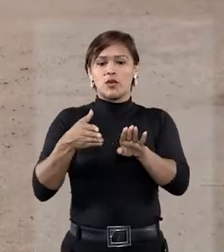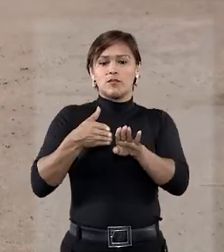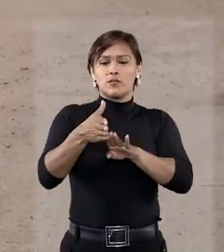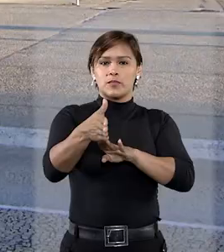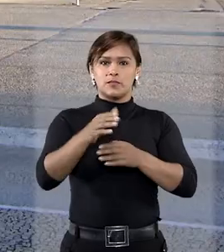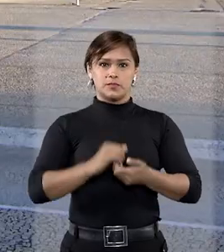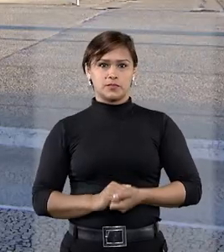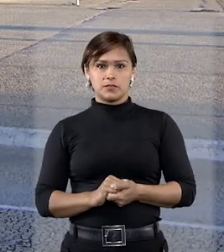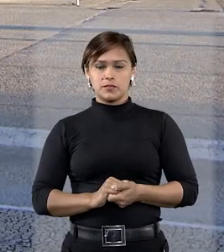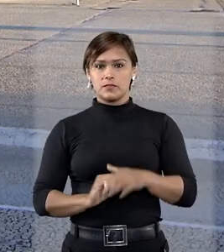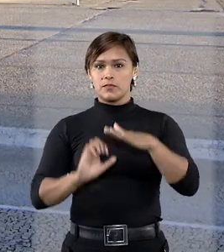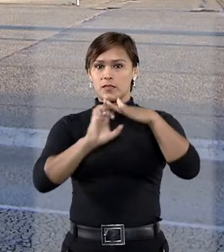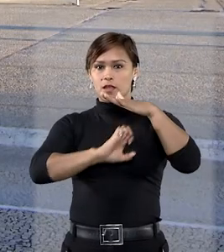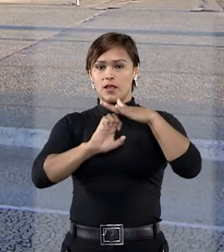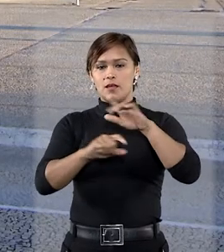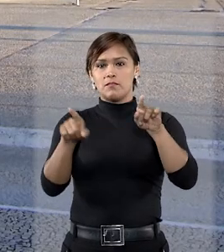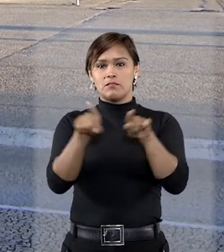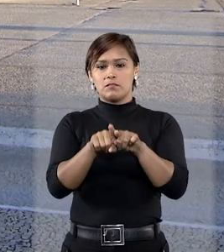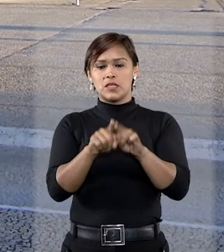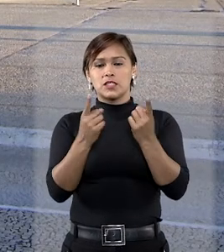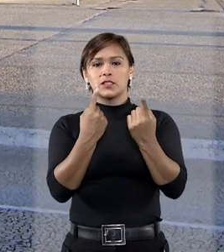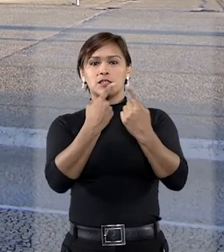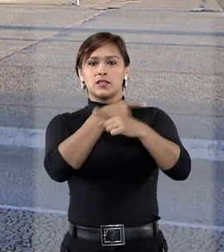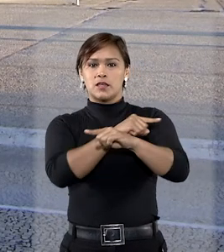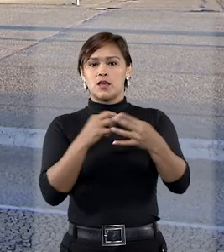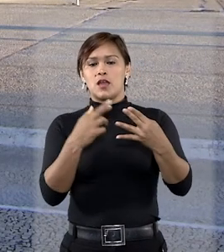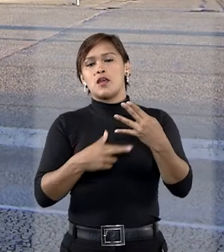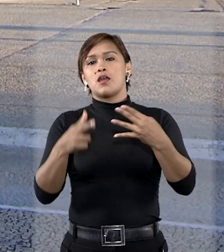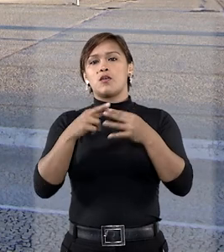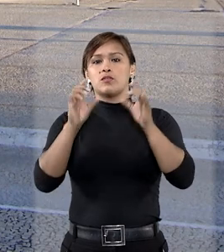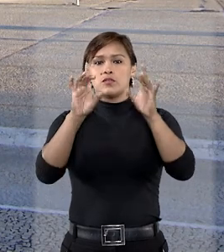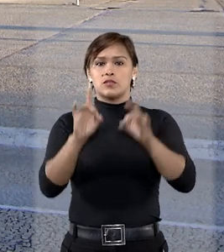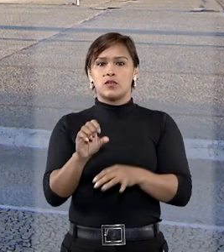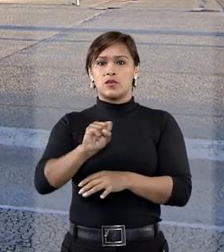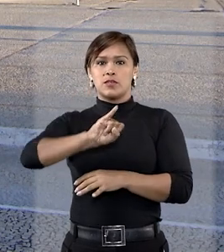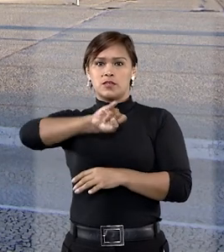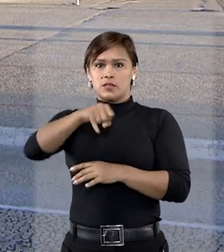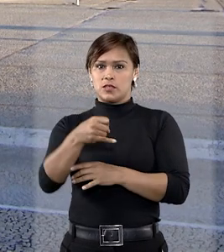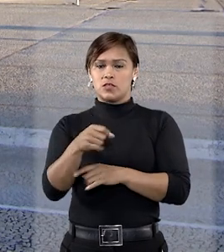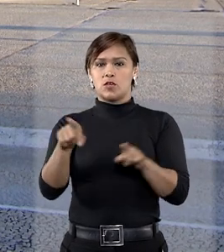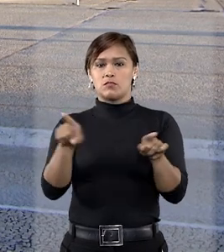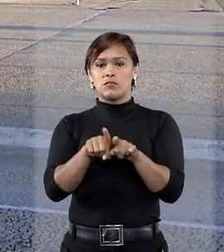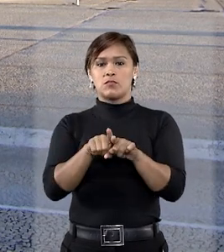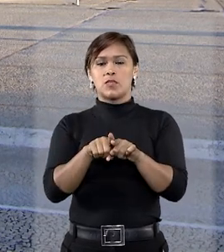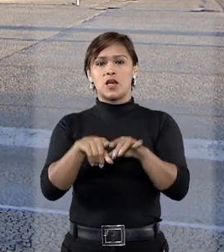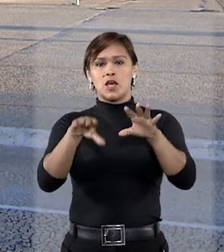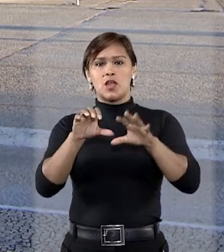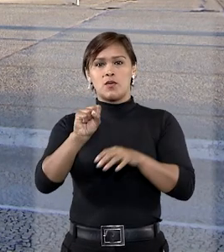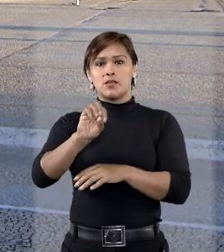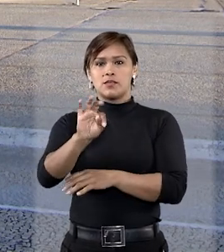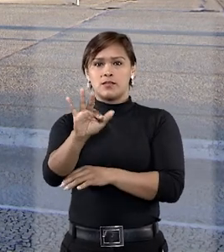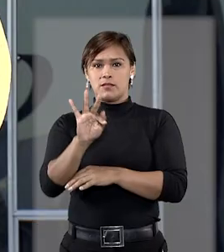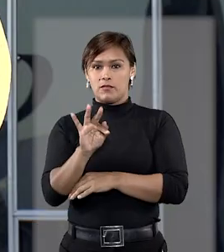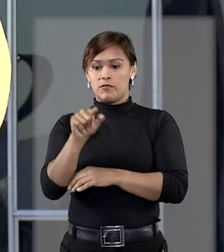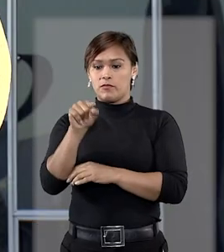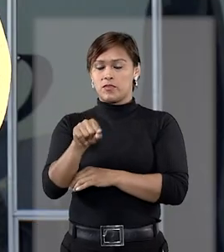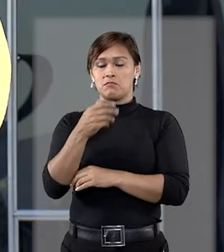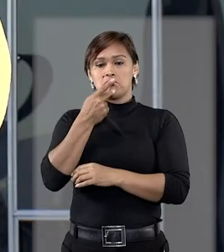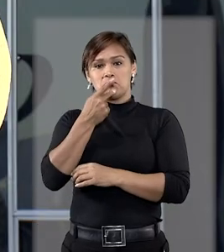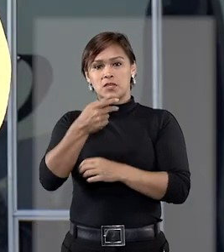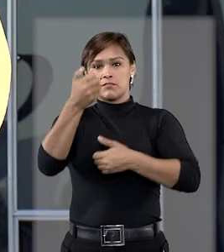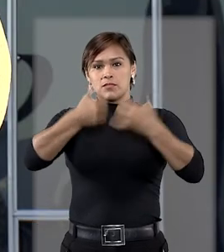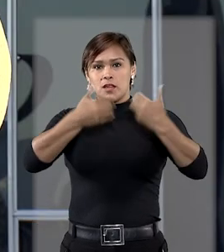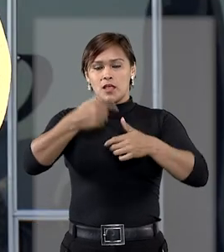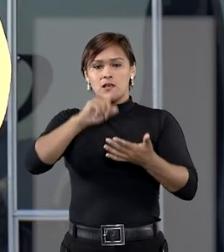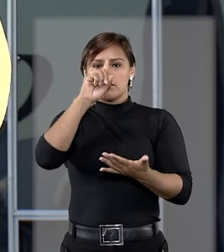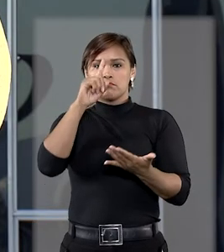de domínio. A companhia Piratininga interpôs recurso extraordinário no STJ para o Supremo Tribunal Federal, alegando